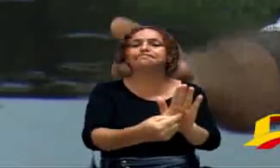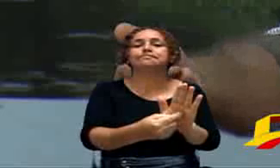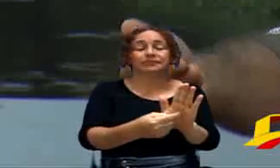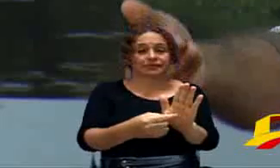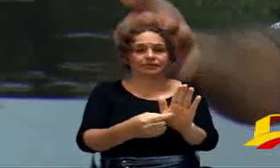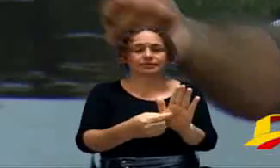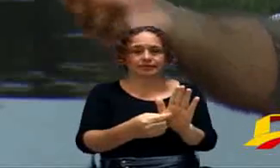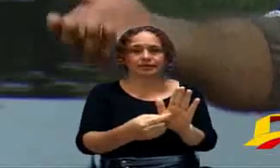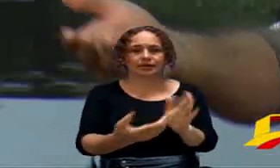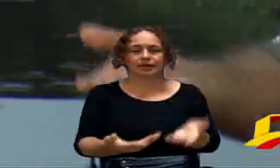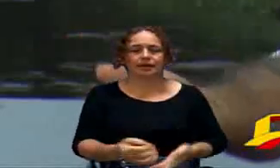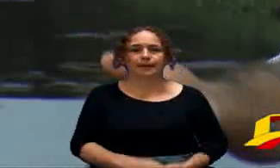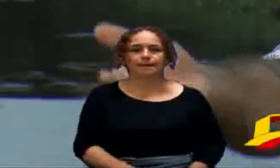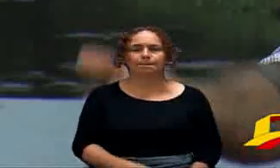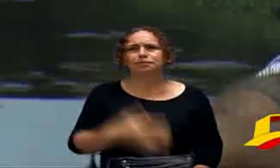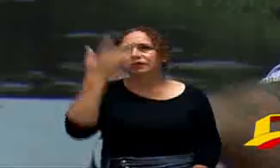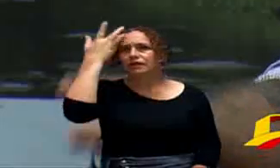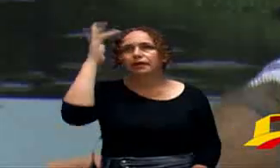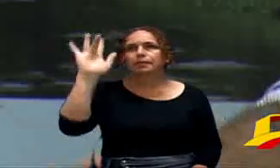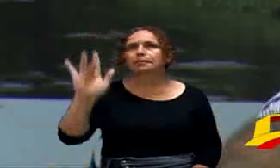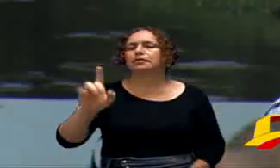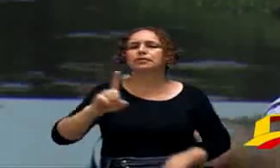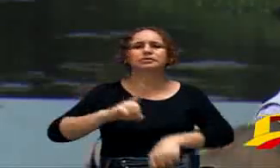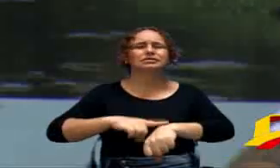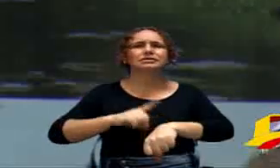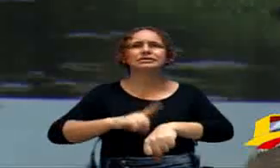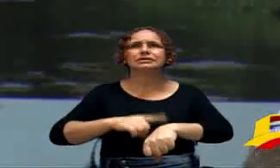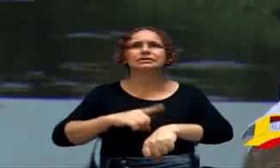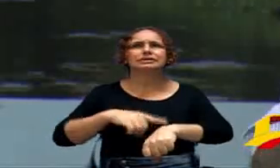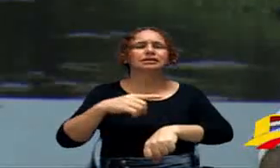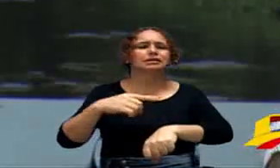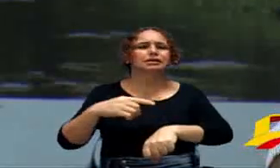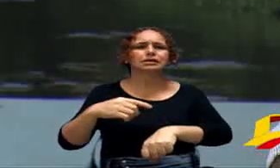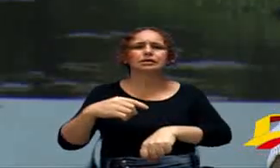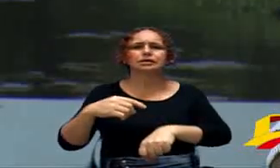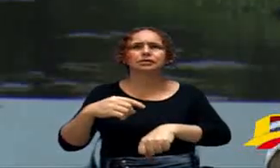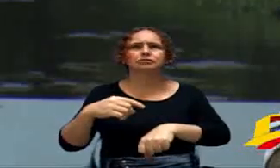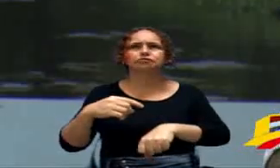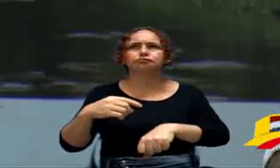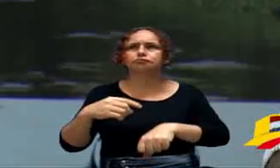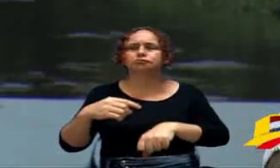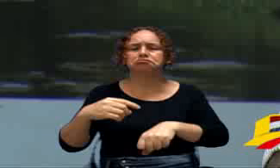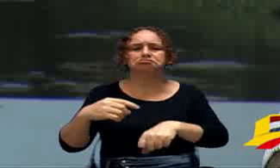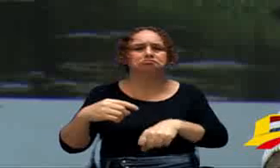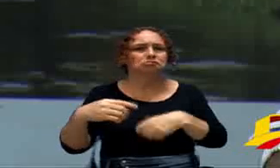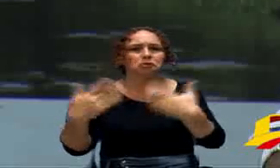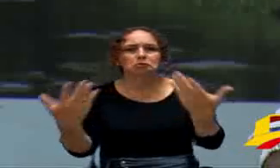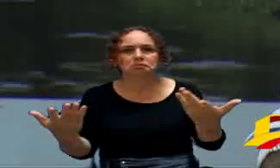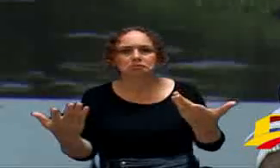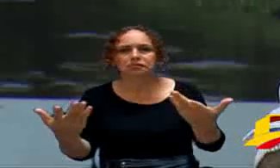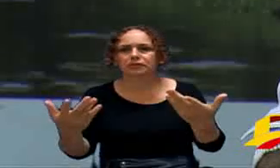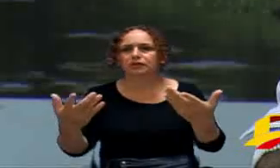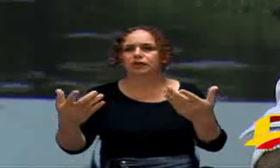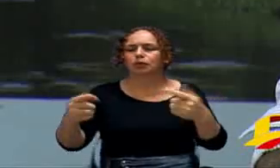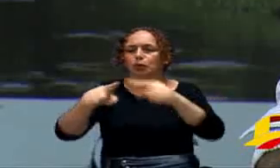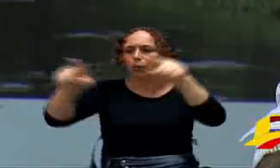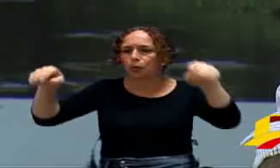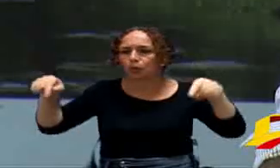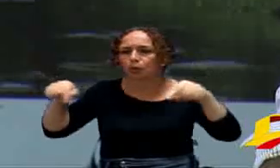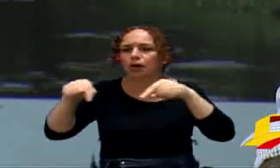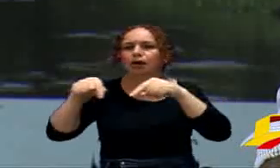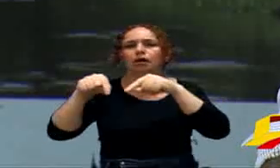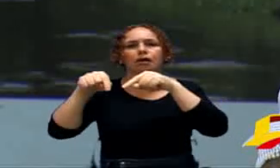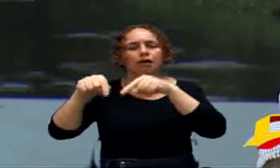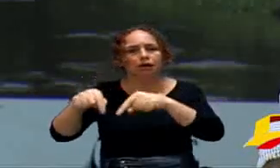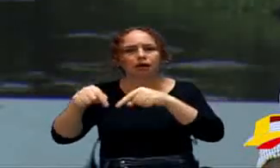quando que o recinto do macho de elefante lá no santuário ficou pronto, mas a época em que a